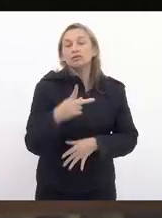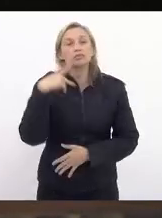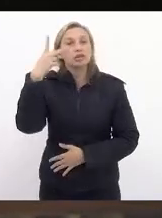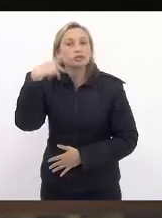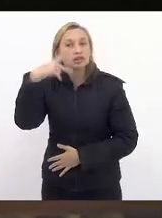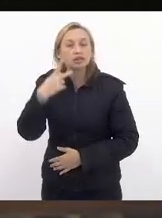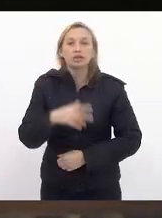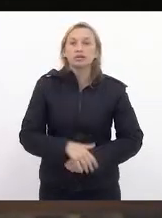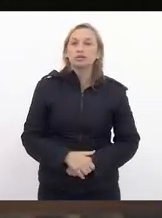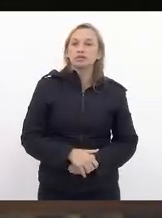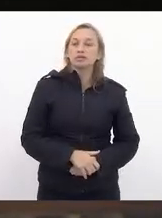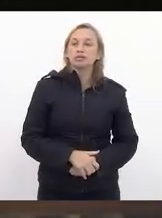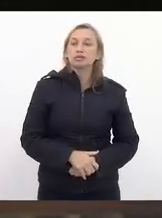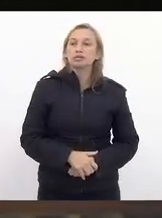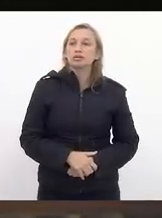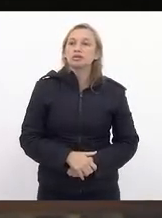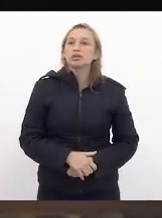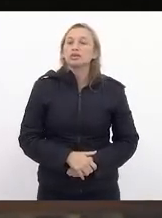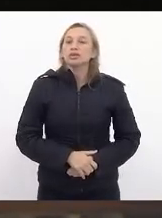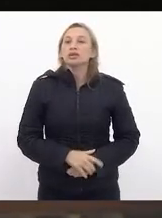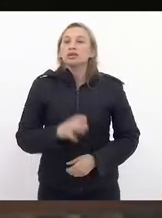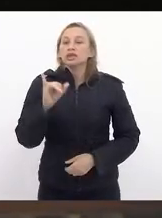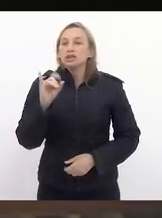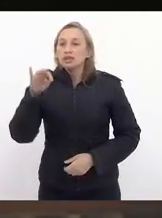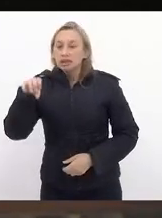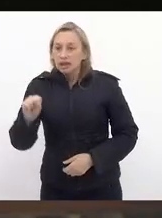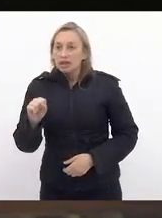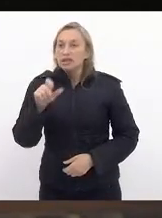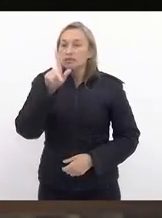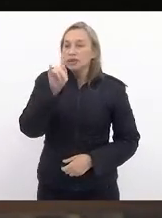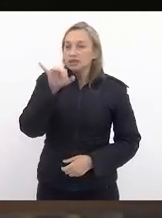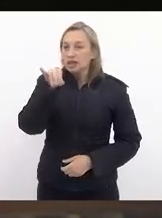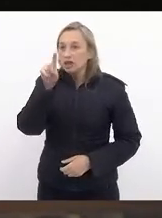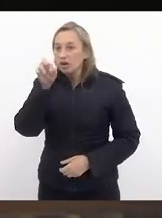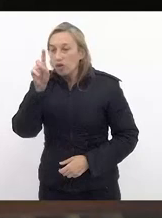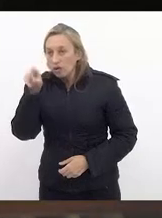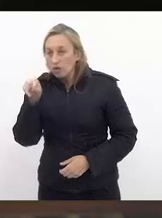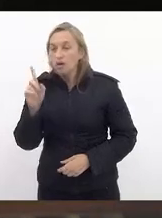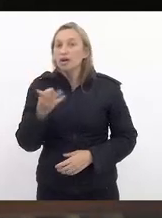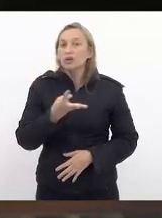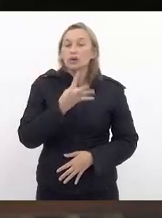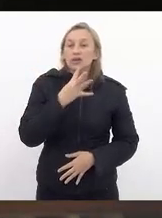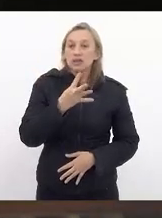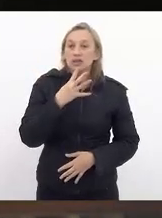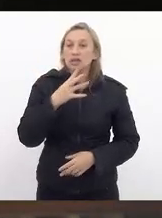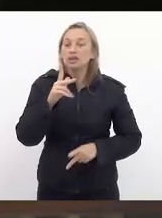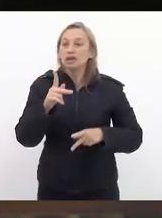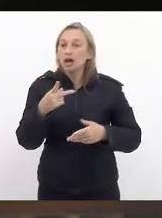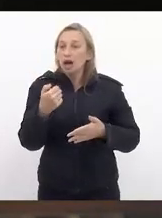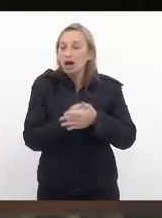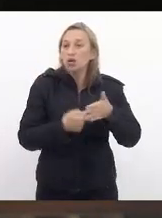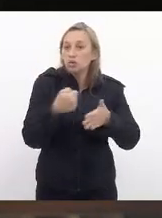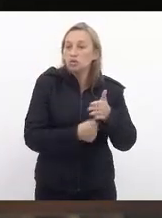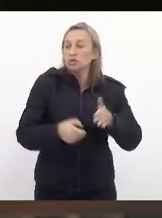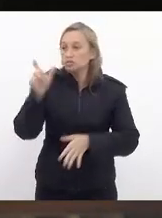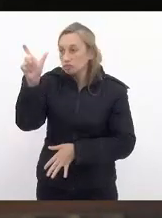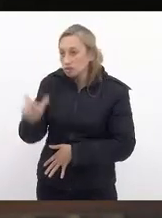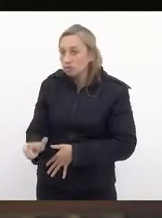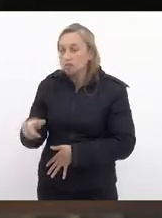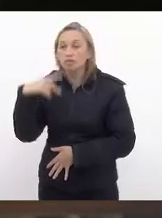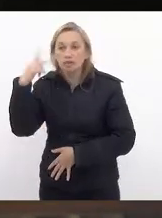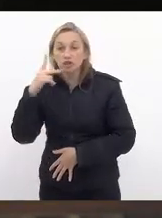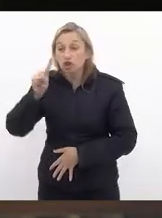parlamentar feita por Inês pandeló aqui reconhecendo publicamente a luta dessa parlamentar